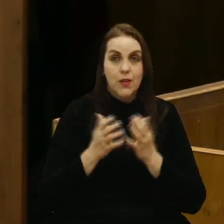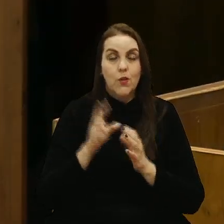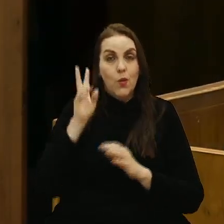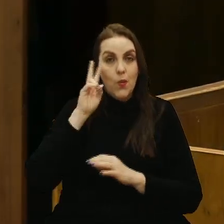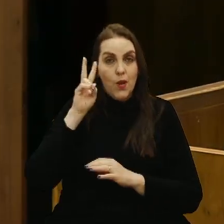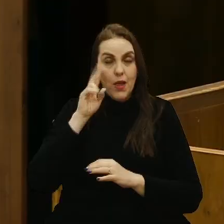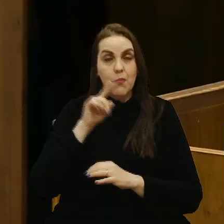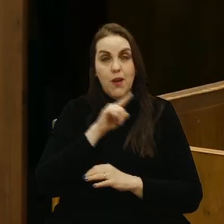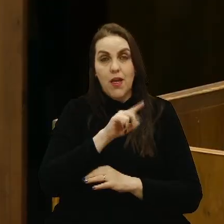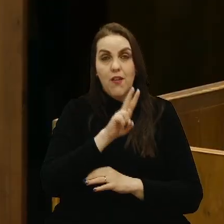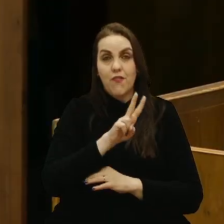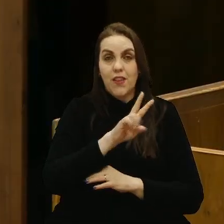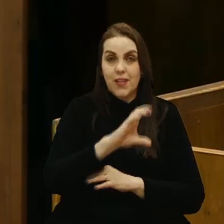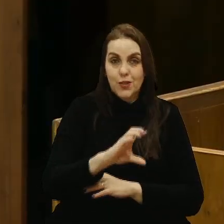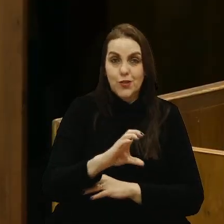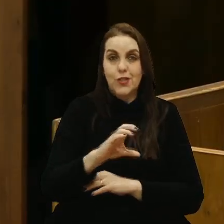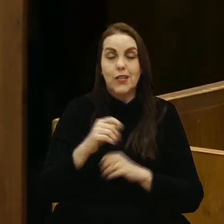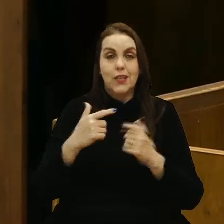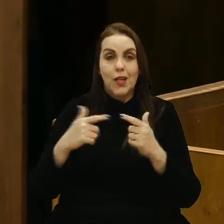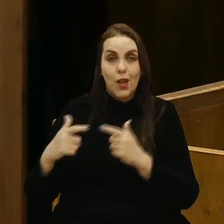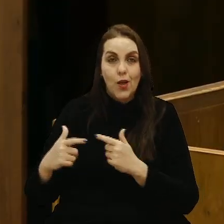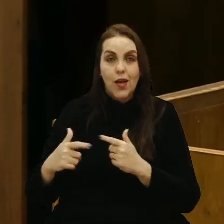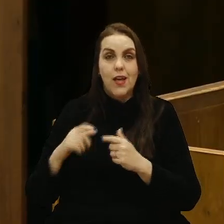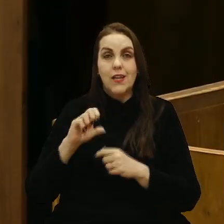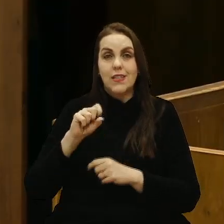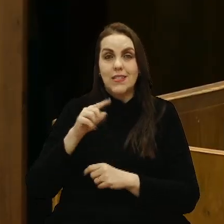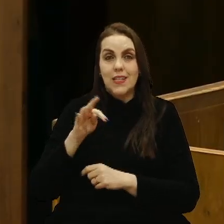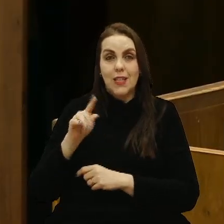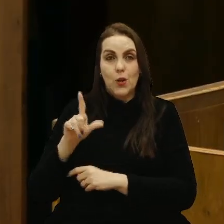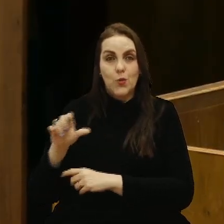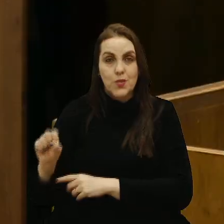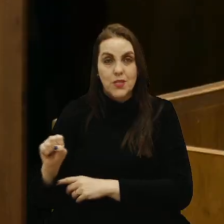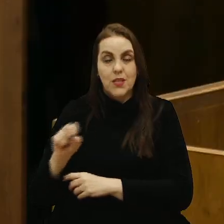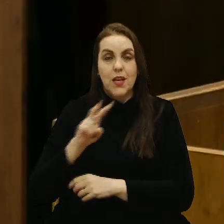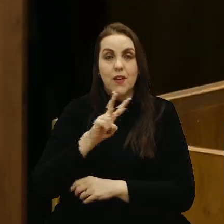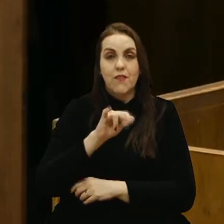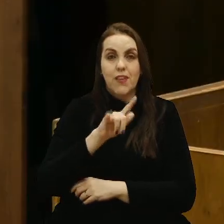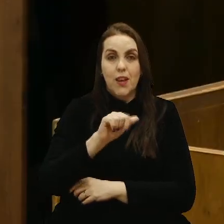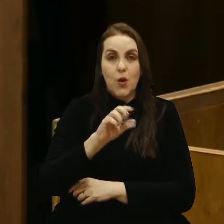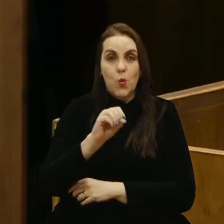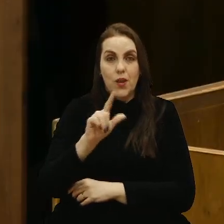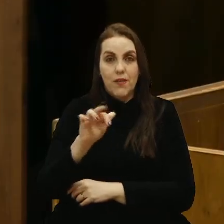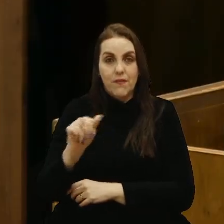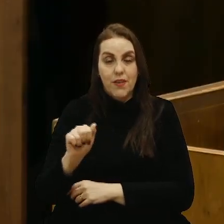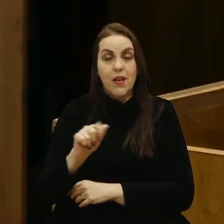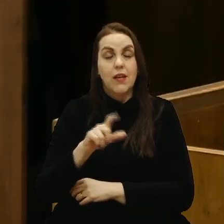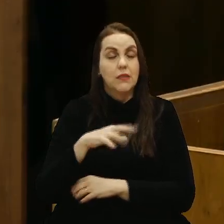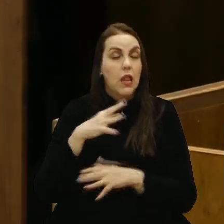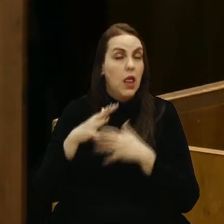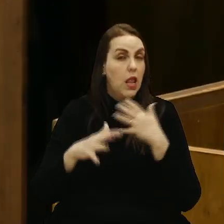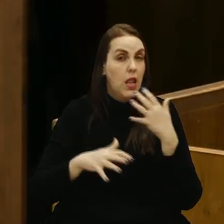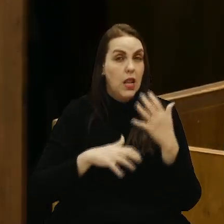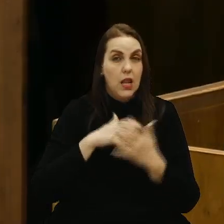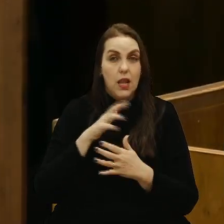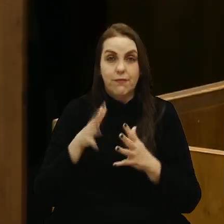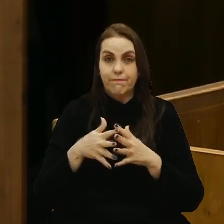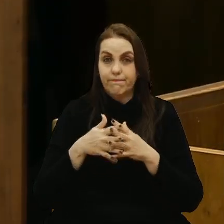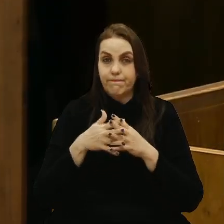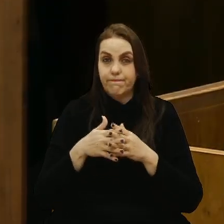Vila Cristina, eu lembro de lugares em Santa Lúcia, em Vila Oliva, uma situação caótica na nossa